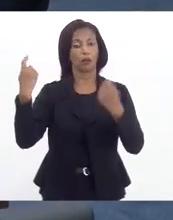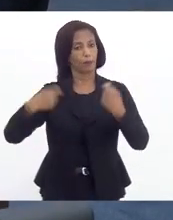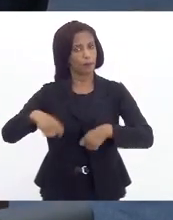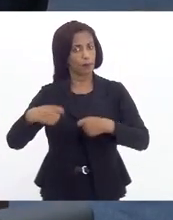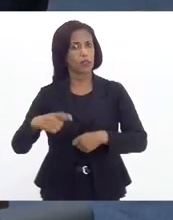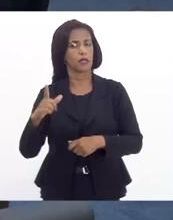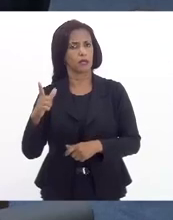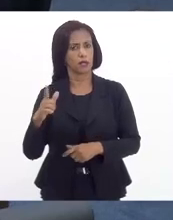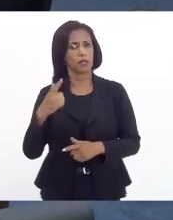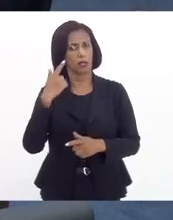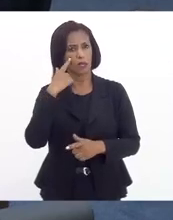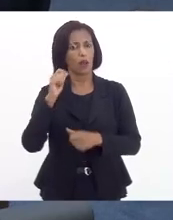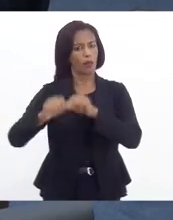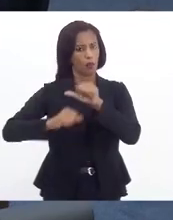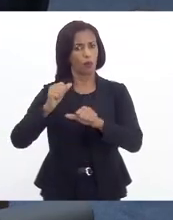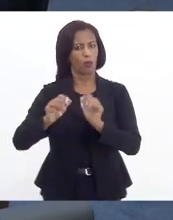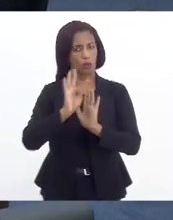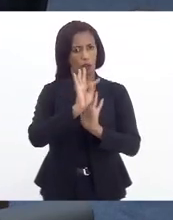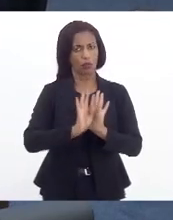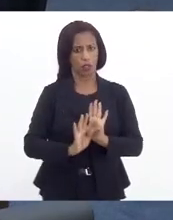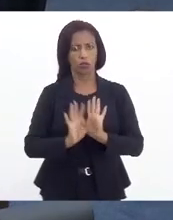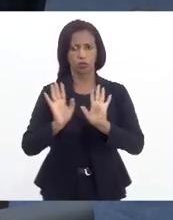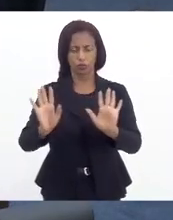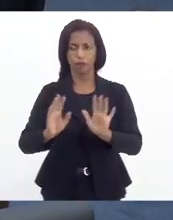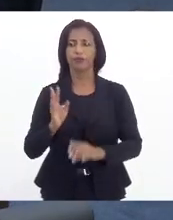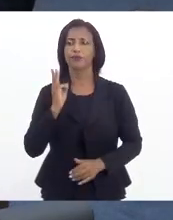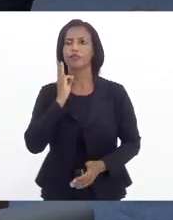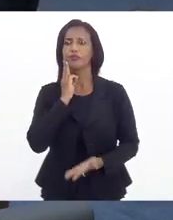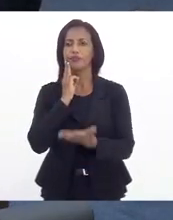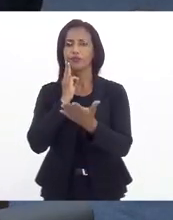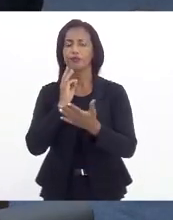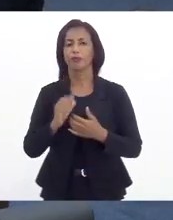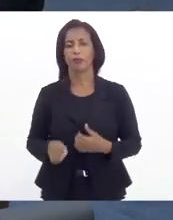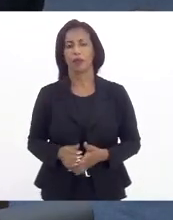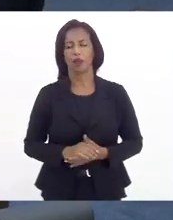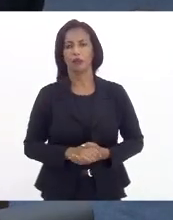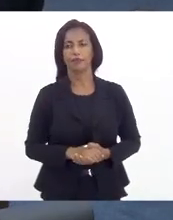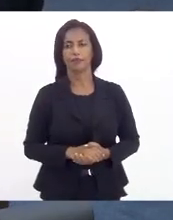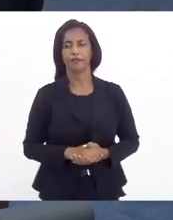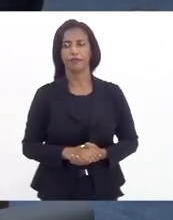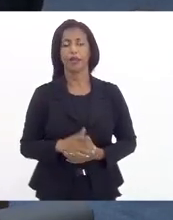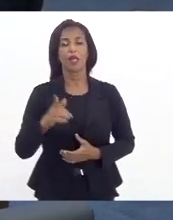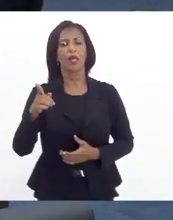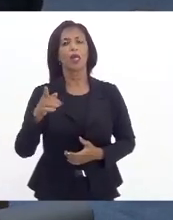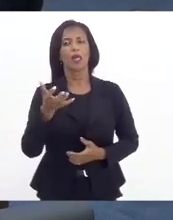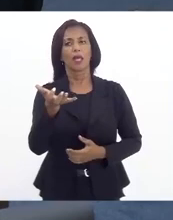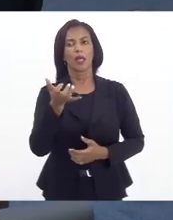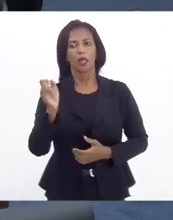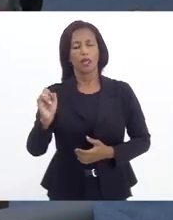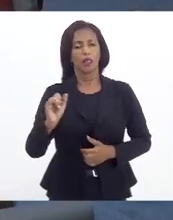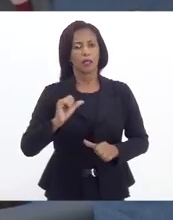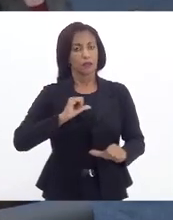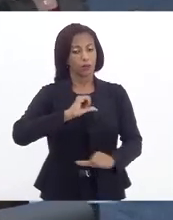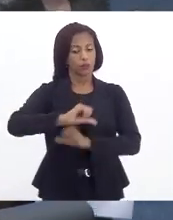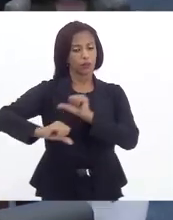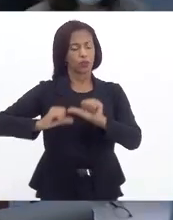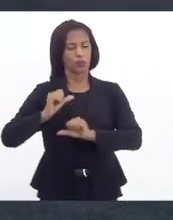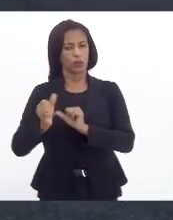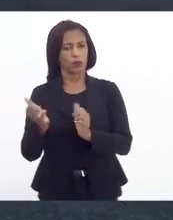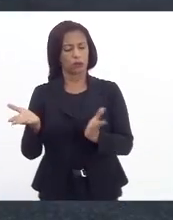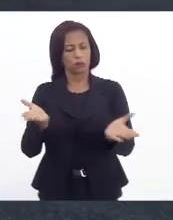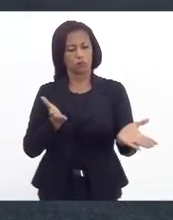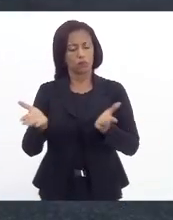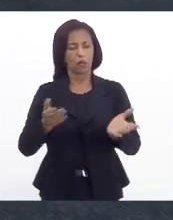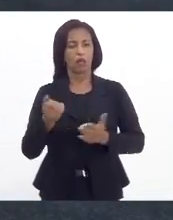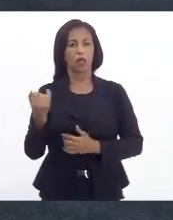calibrar o texto. Deputado Valdete. Não, é justamente essa questão da calibragem que eu ia falar aqui, porque é importante